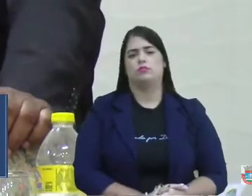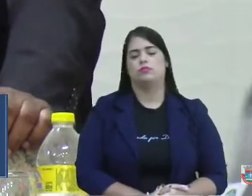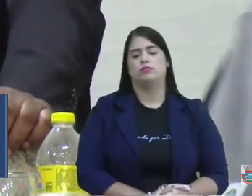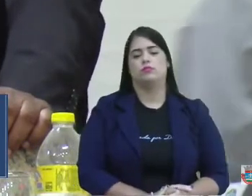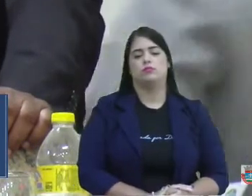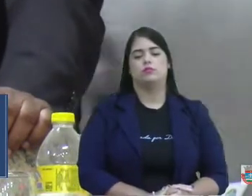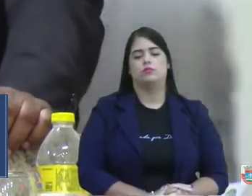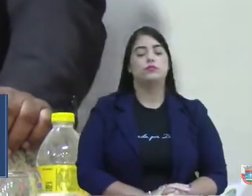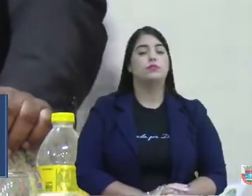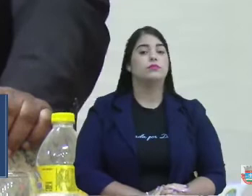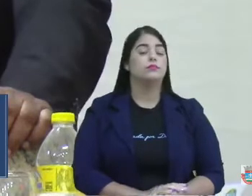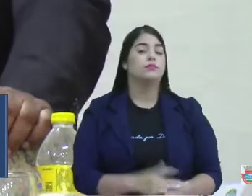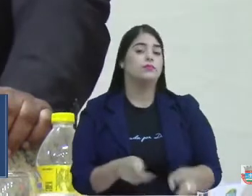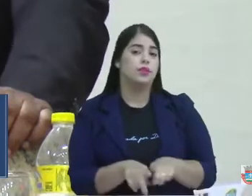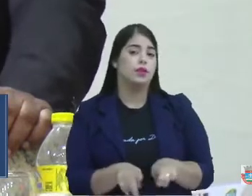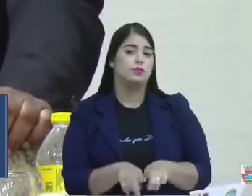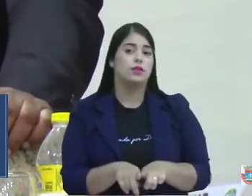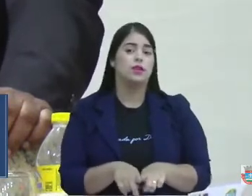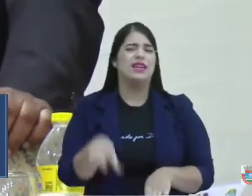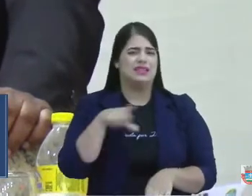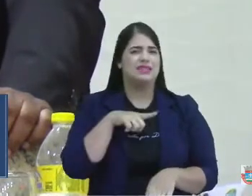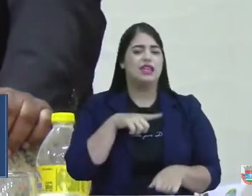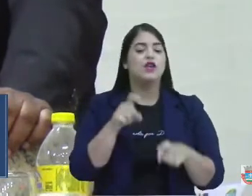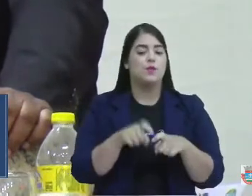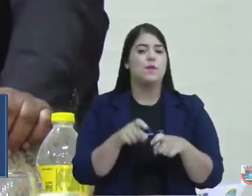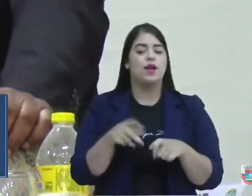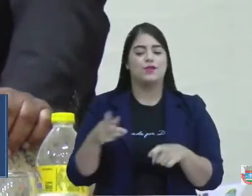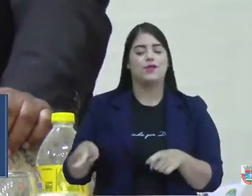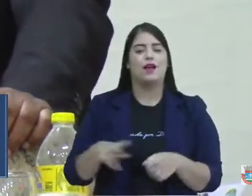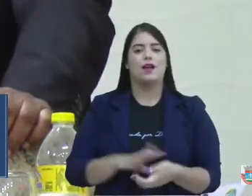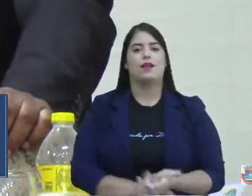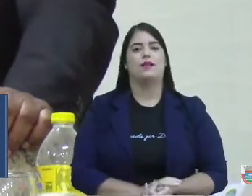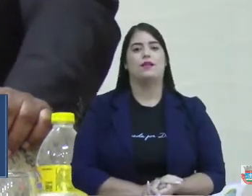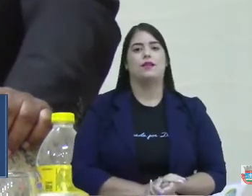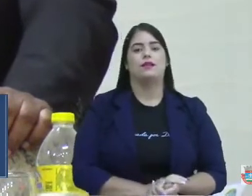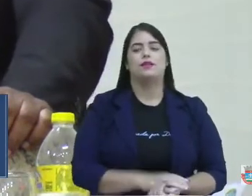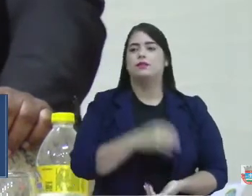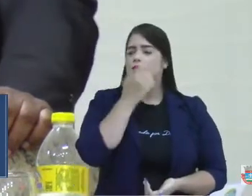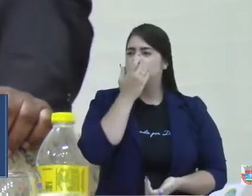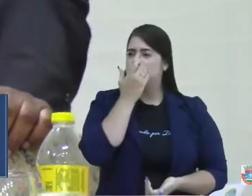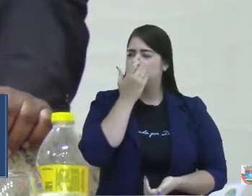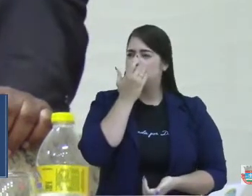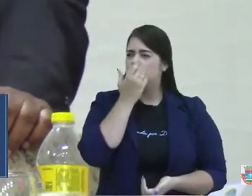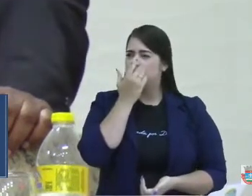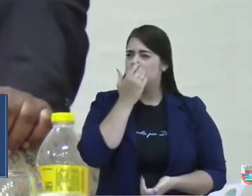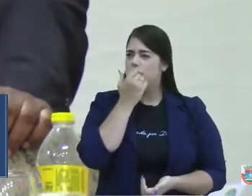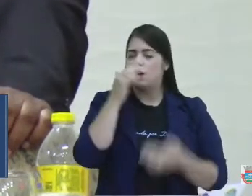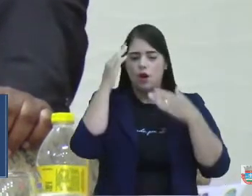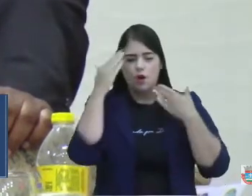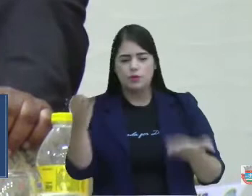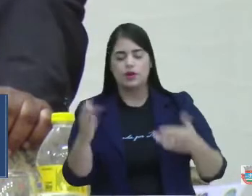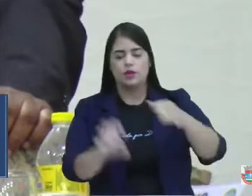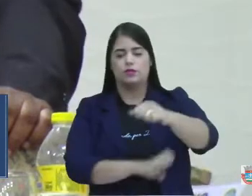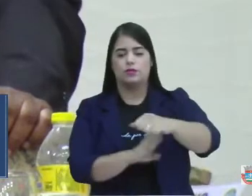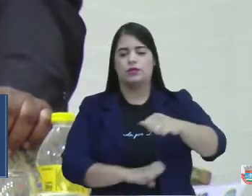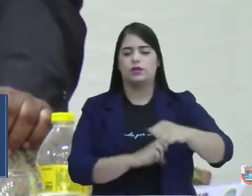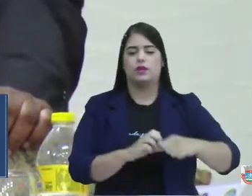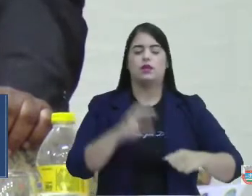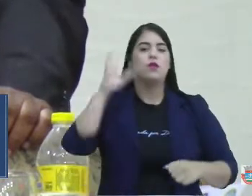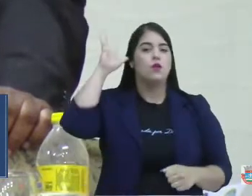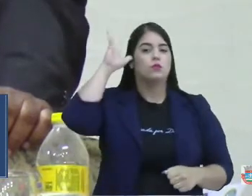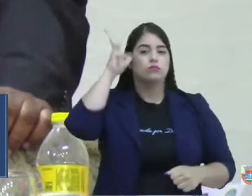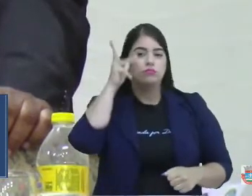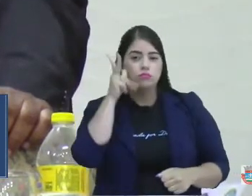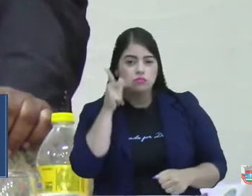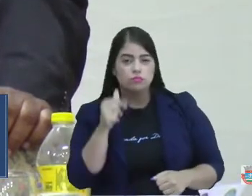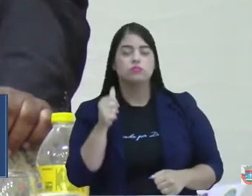Outra coisa, tem um médico lá atendendo. Nós estamos fazendo aí oração de terra, quero agradecer aqui ao empresário Zé Almeida, que mandou o trator ontem.